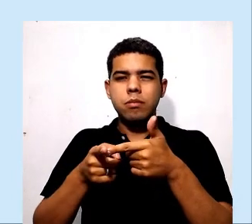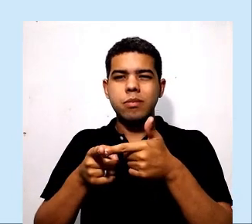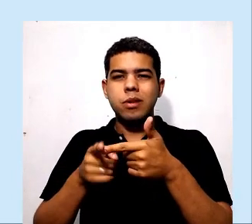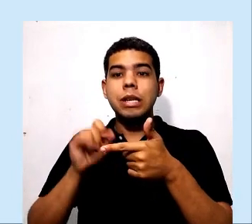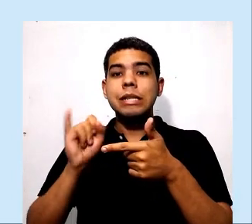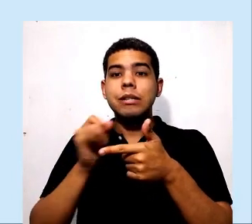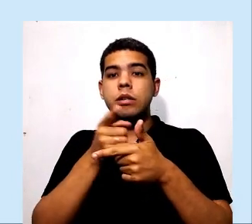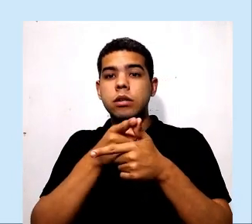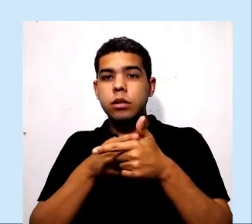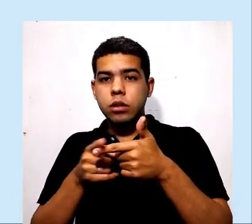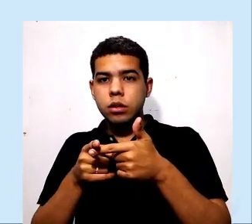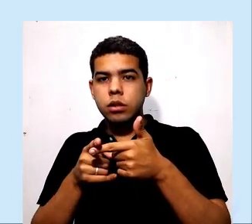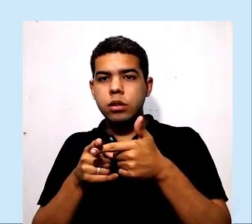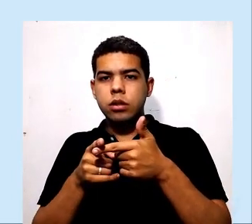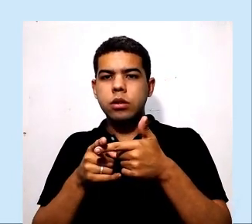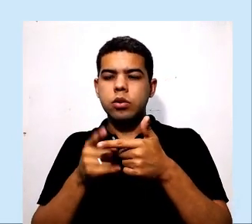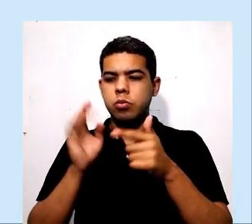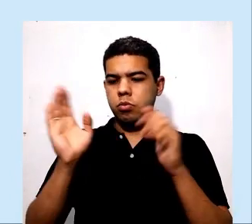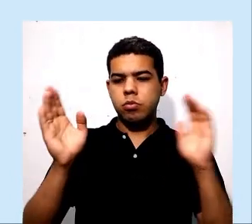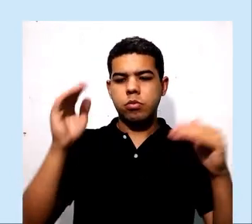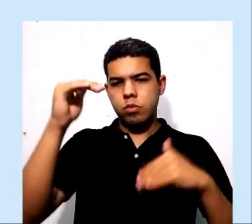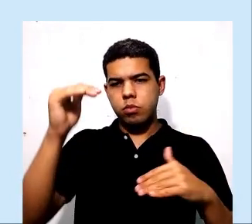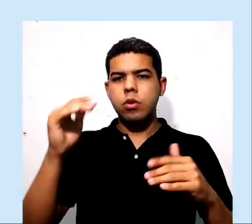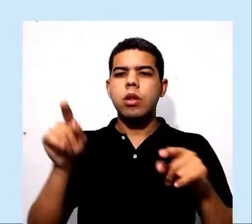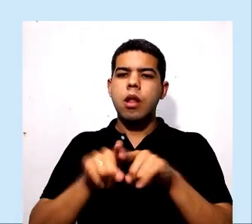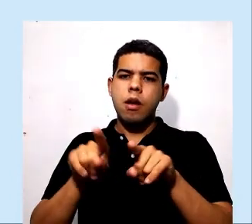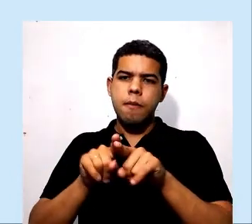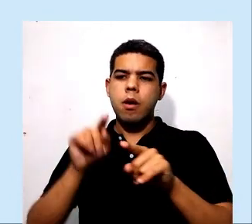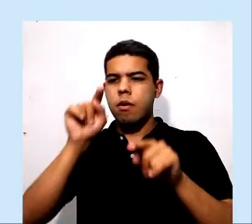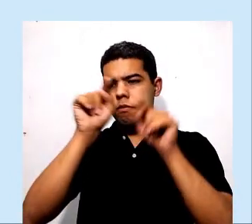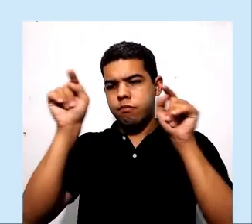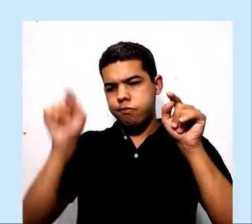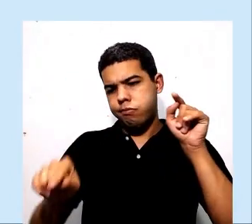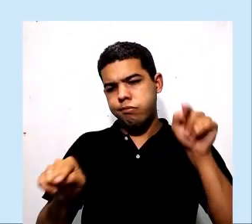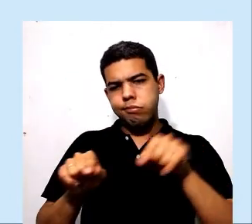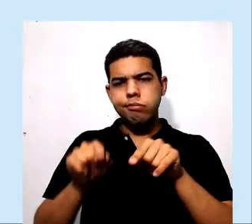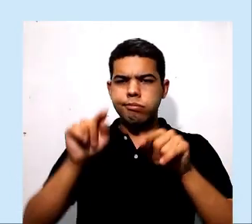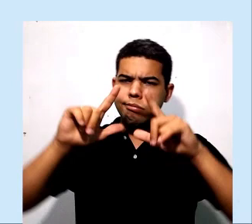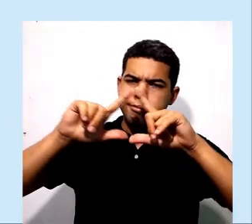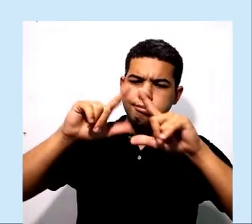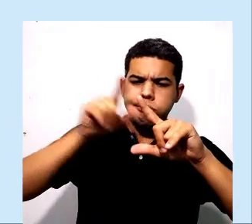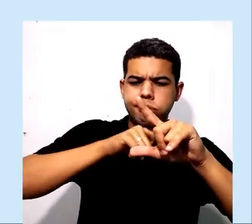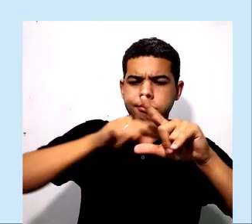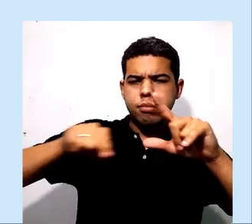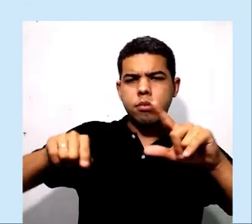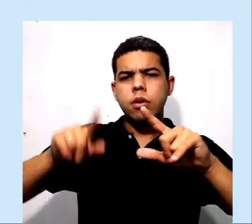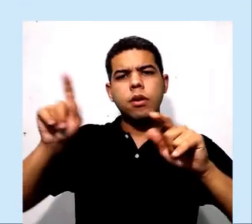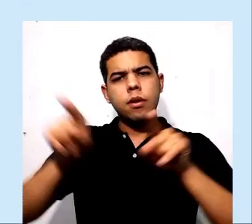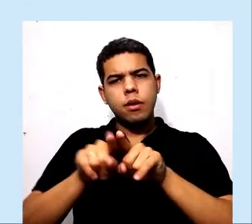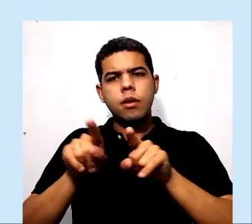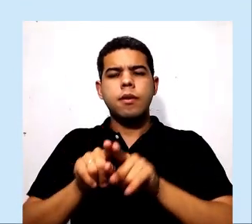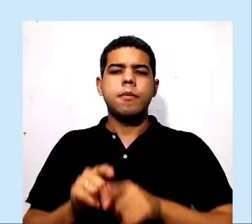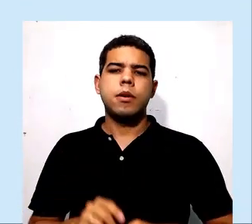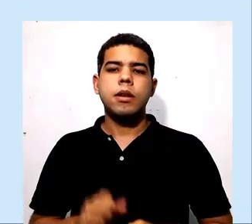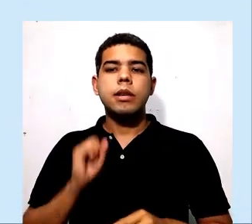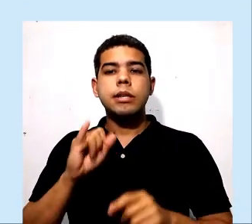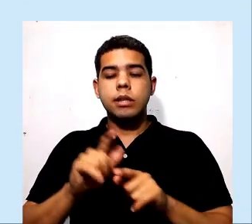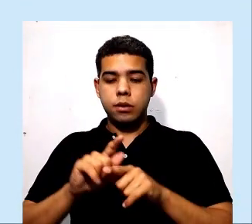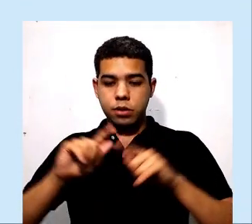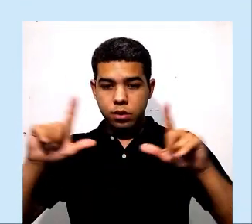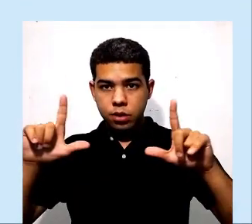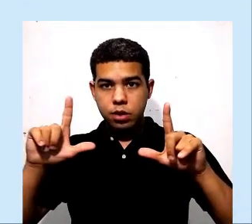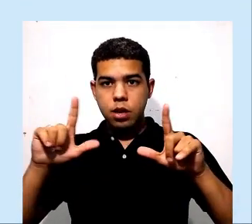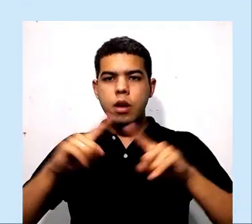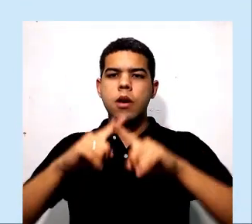número. Se dividir, todos os outros lados vão dividir por esse mesmo número. Beleza? Se eu estou ampliando,